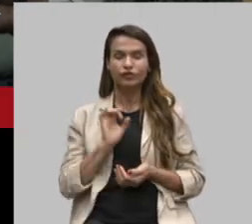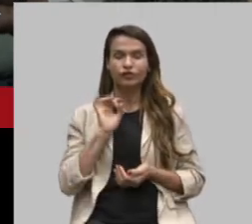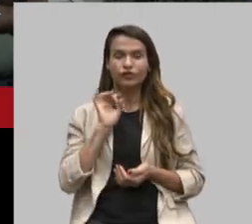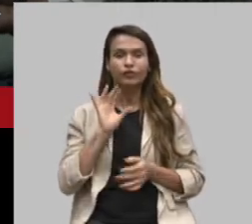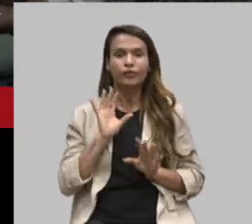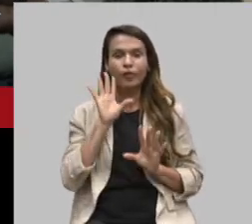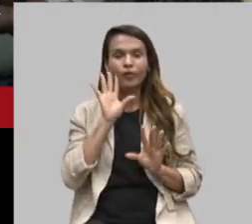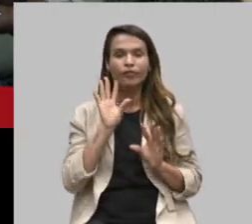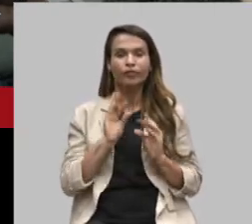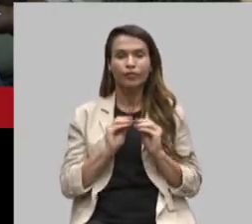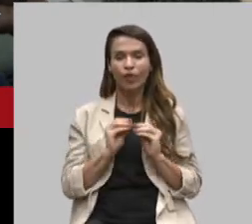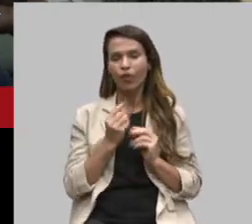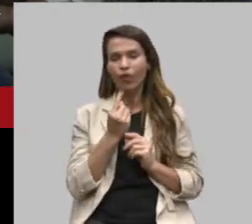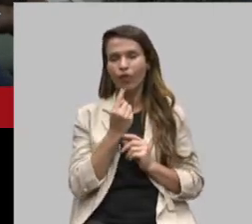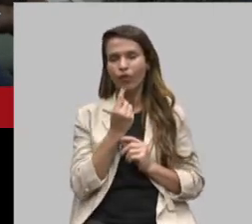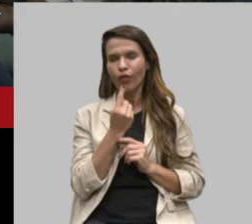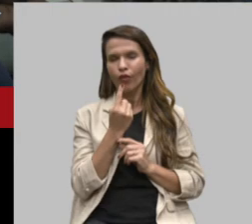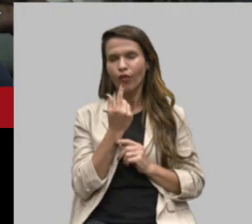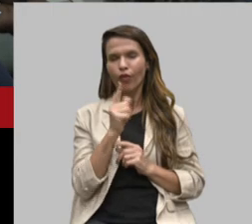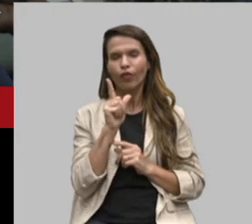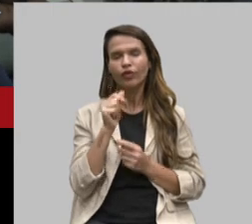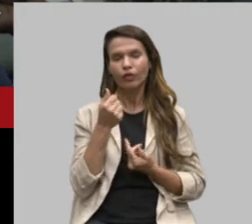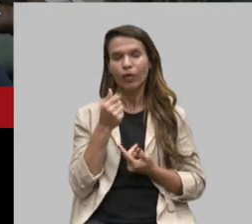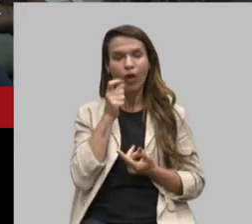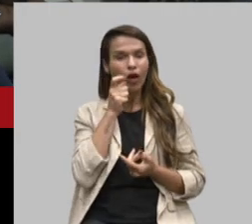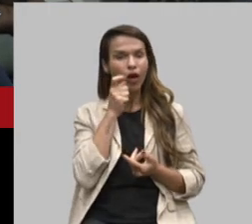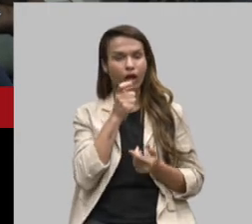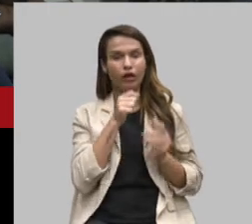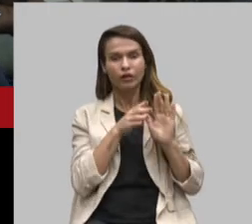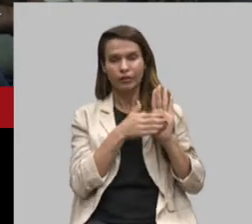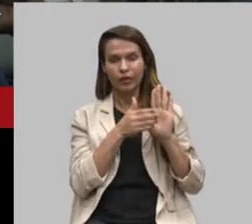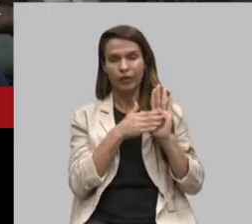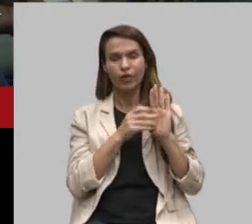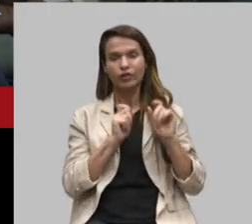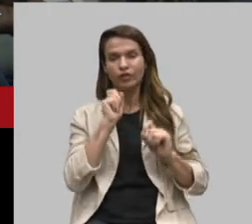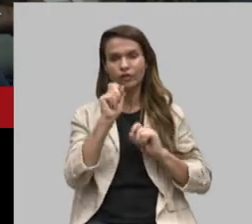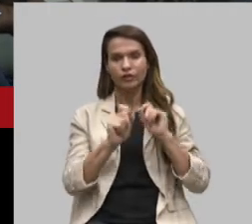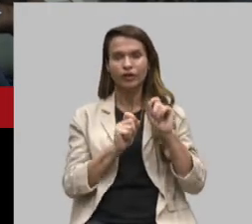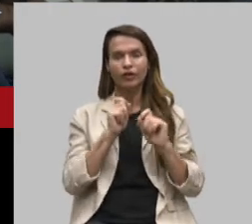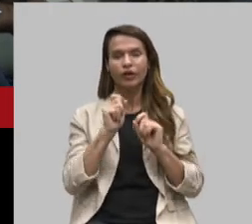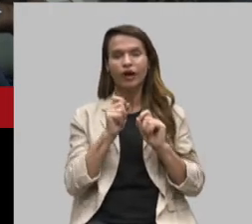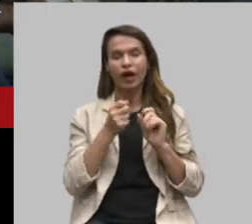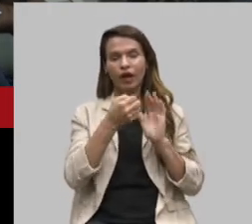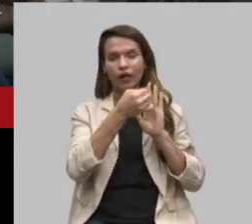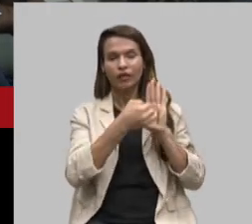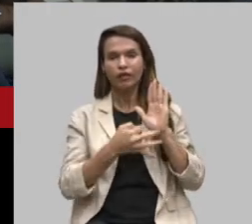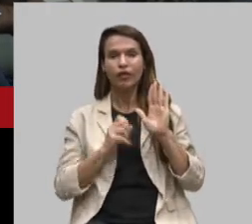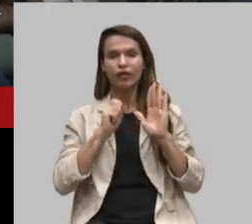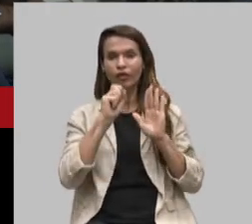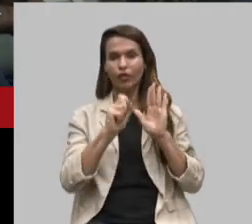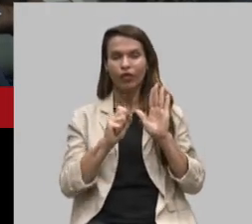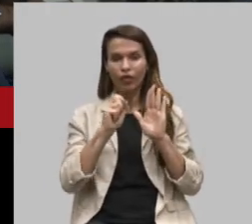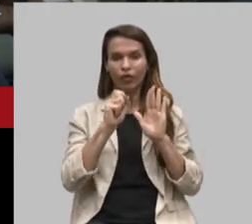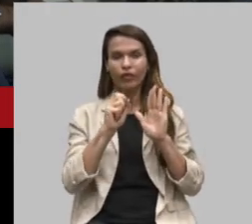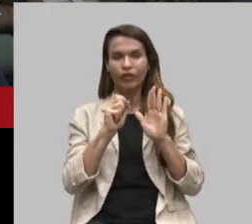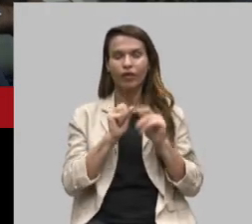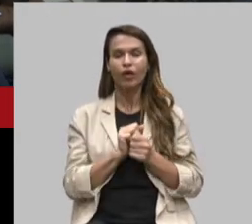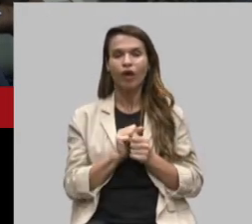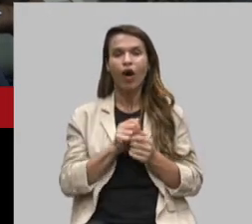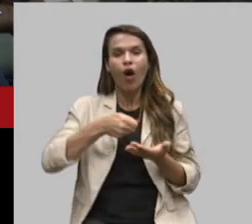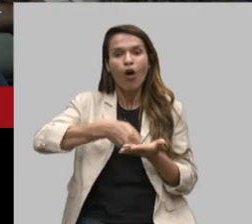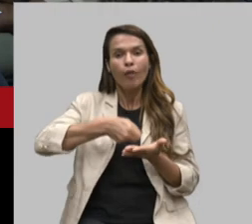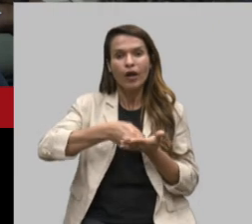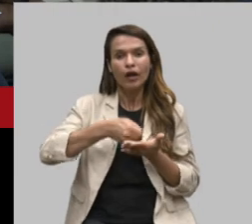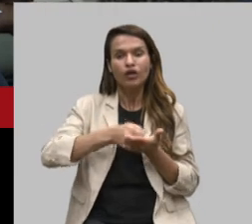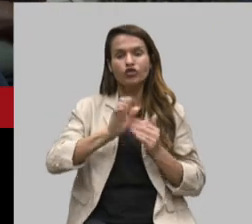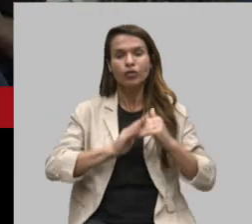ponto muito que eu achei muito interessante dessa proposta é a parte onde ela cita é obrigatoriedade de um